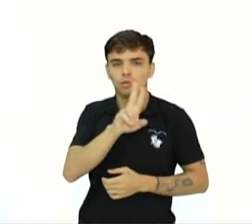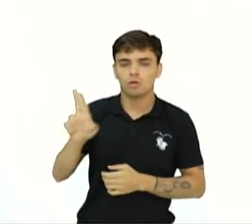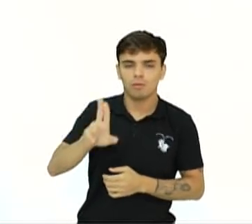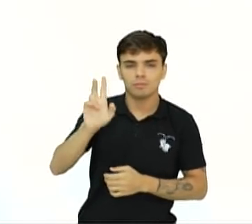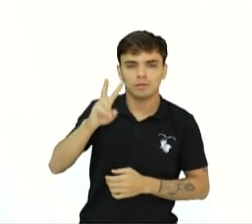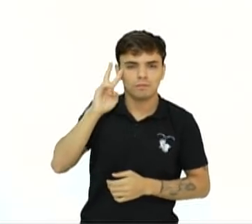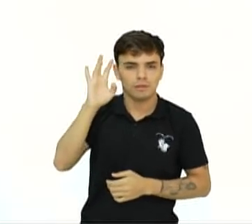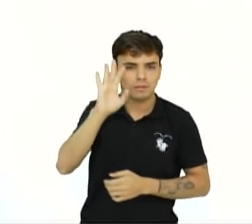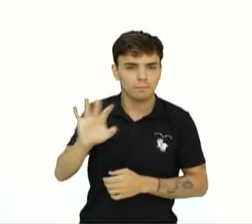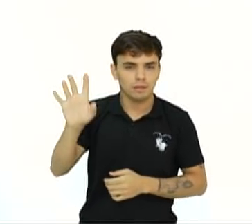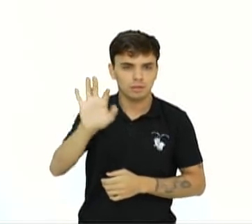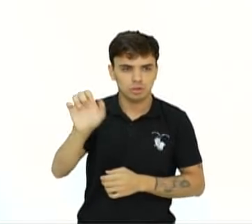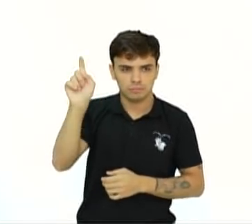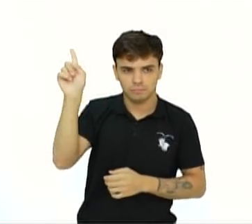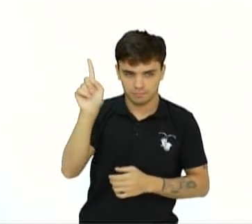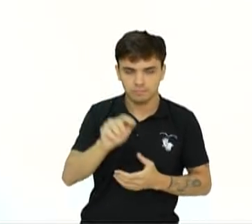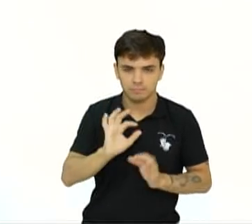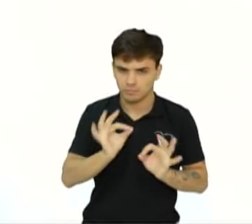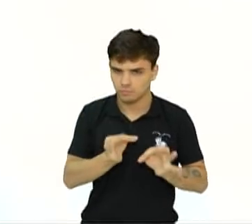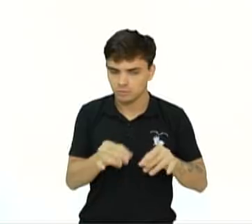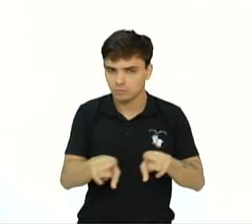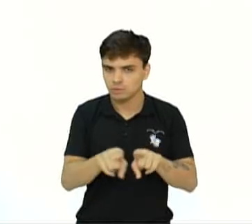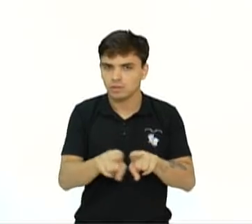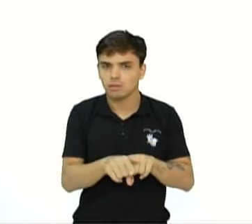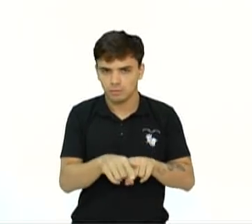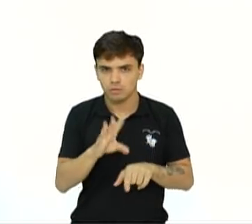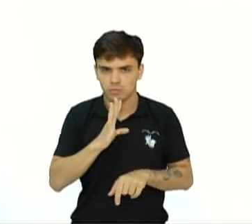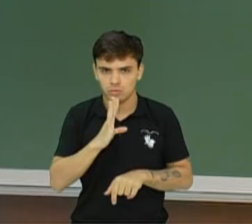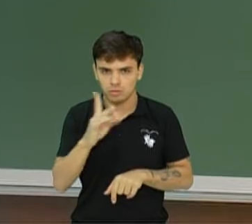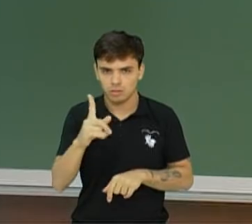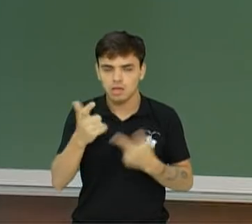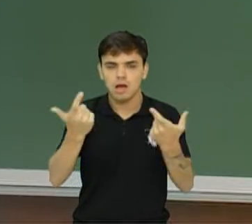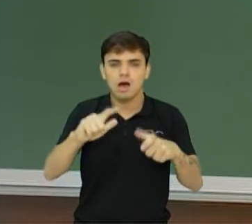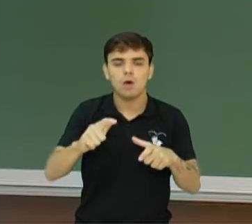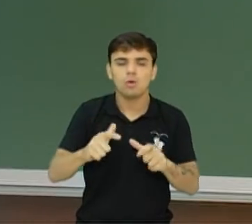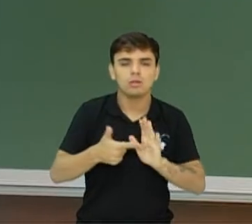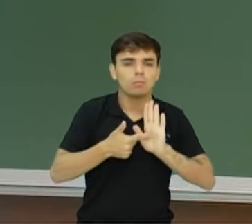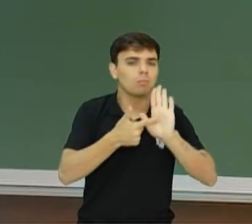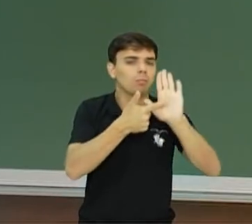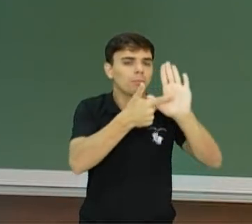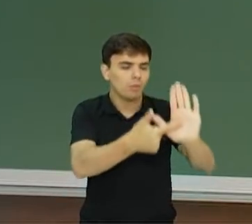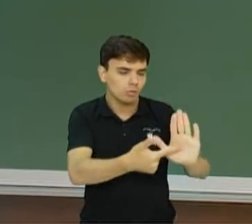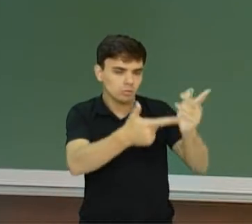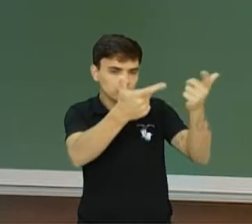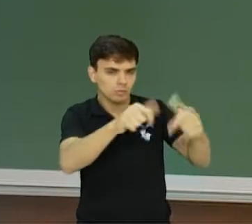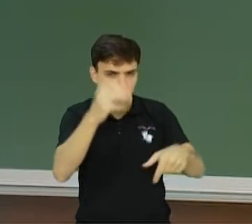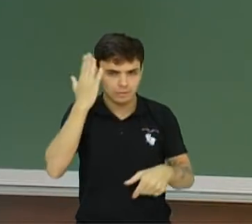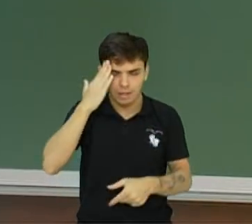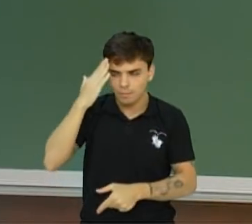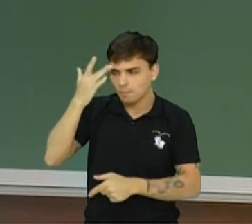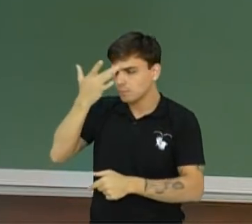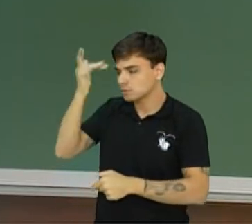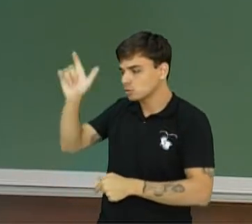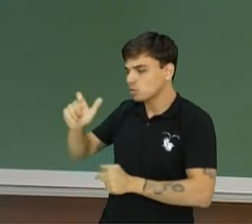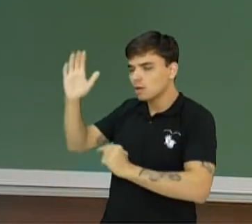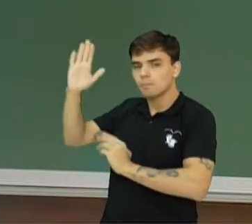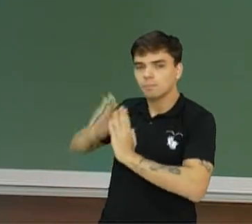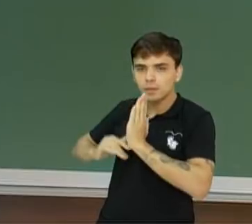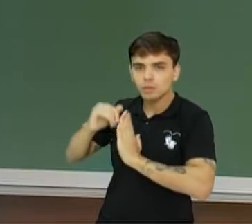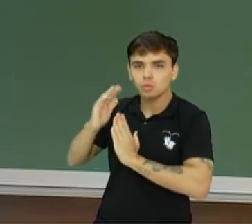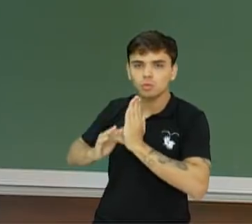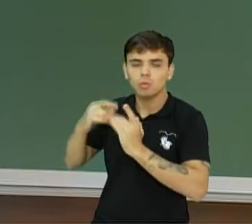na imagem a essa tela, né? Você conhece? Sabe onde ela está exposta? Sabe quem pintou? Por que ela